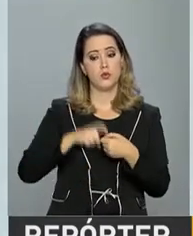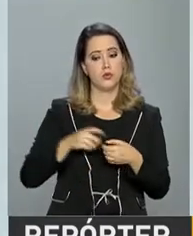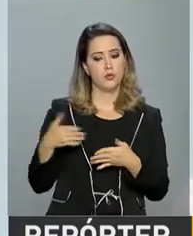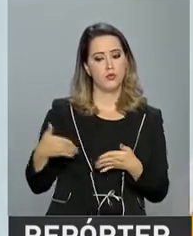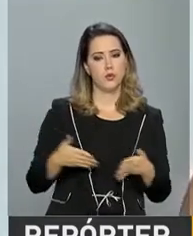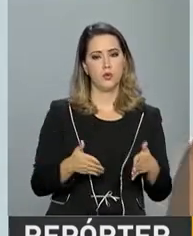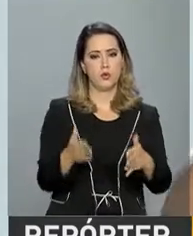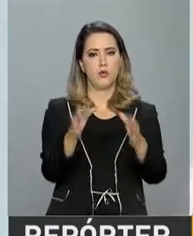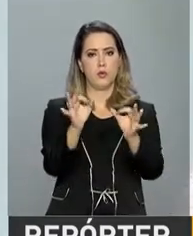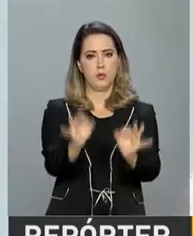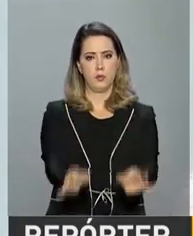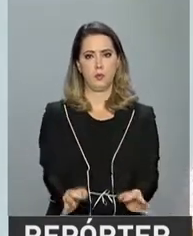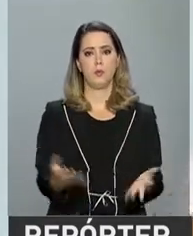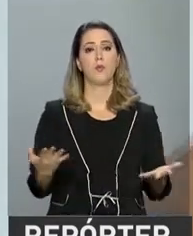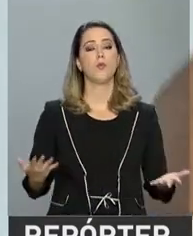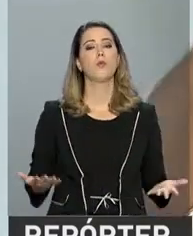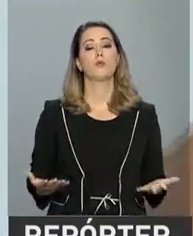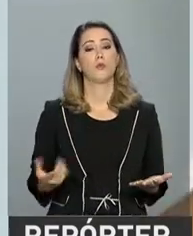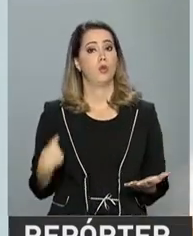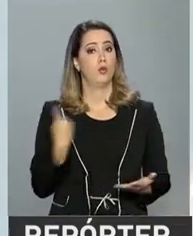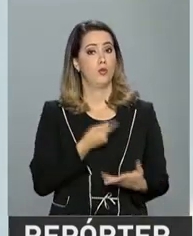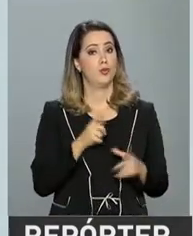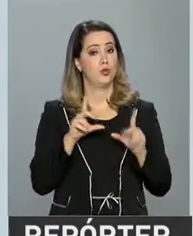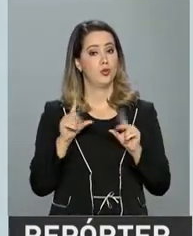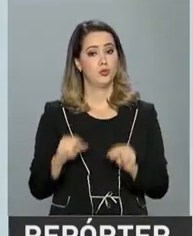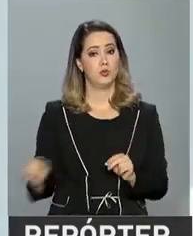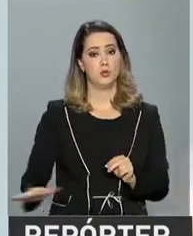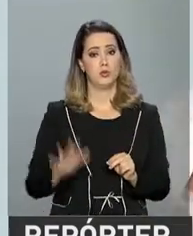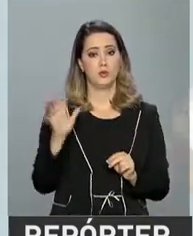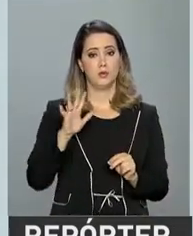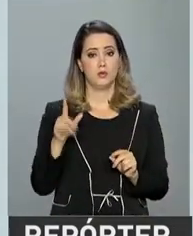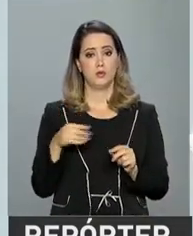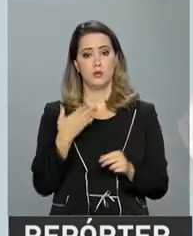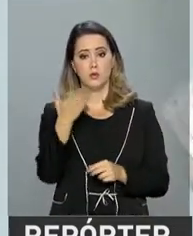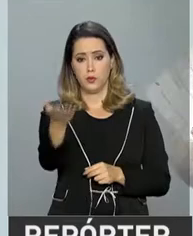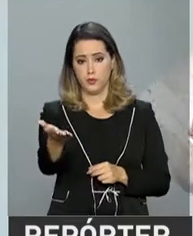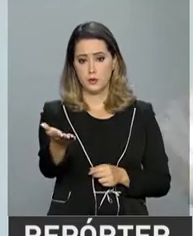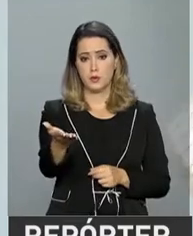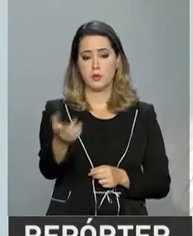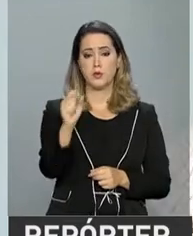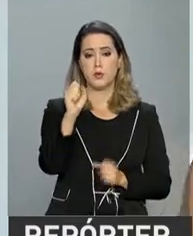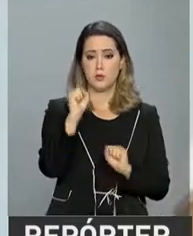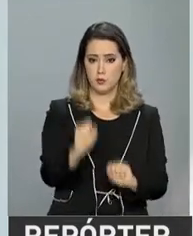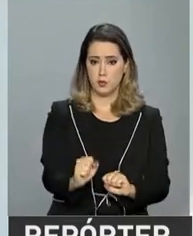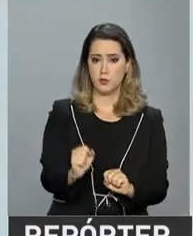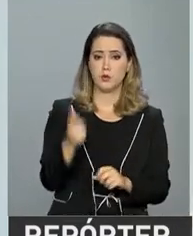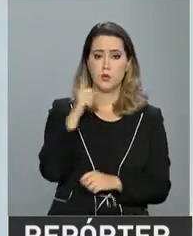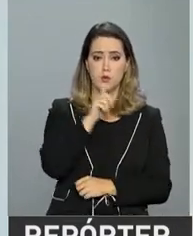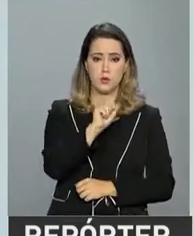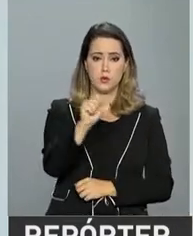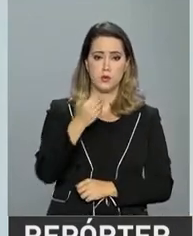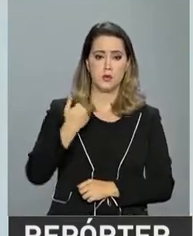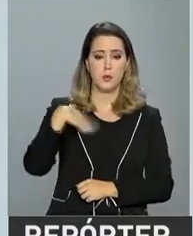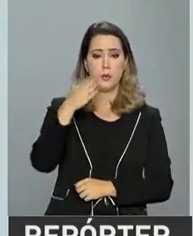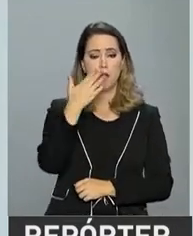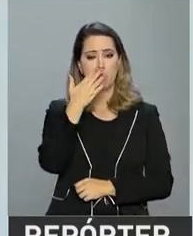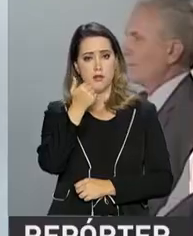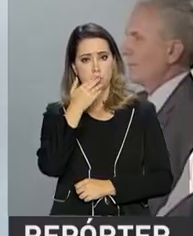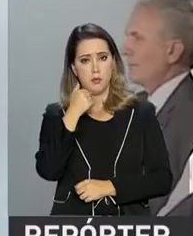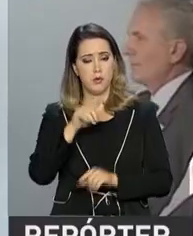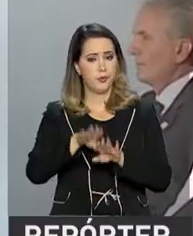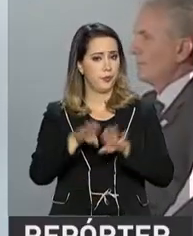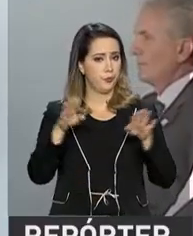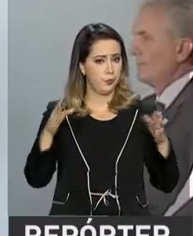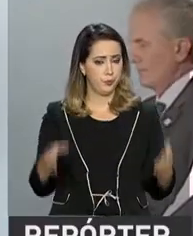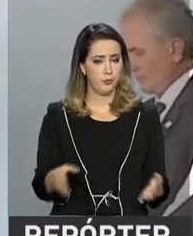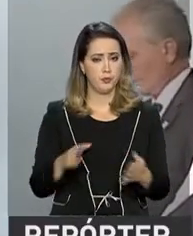para que pudéssemos reduzir a inflação e que vocês consigam colocar mais comida na mesa